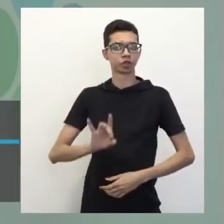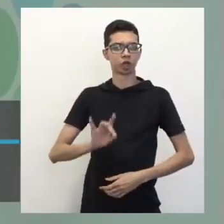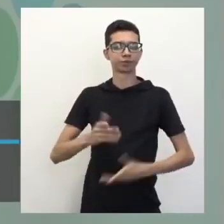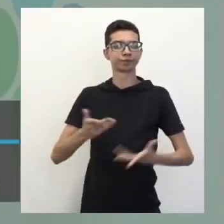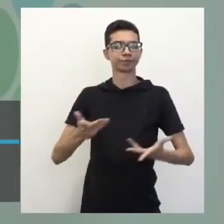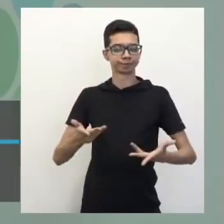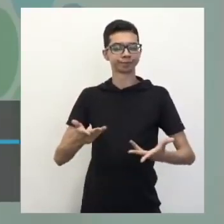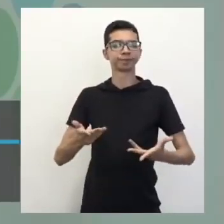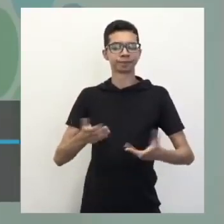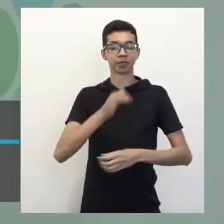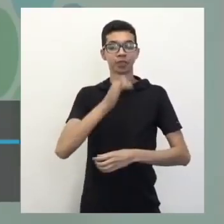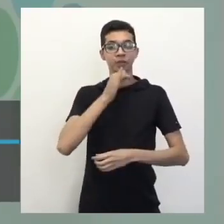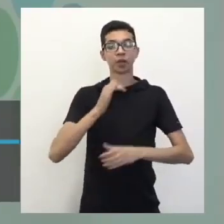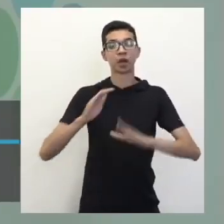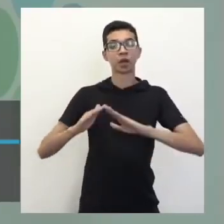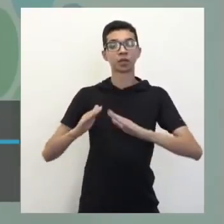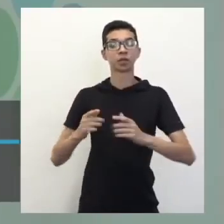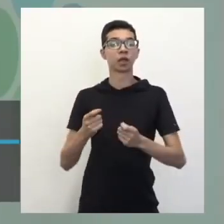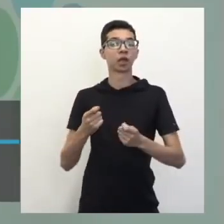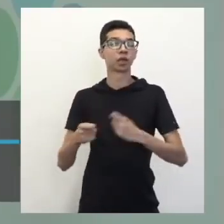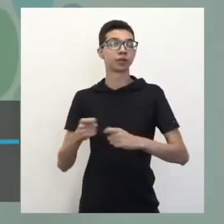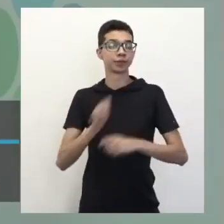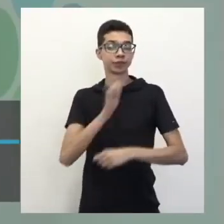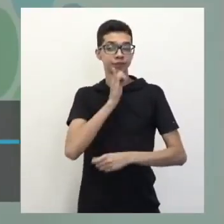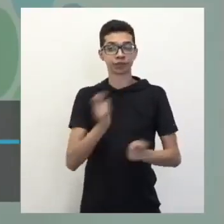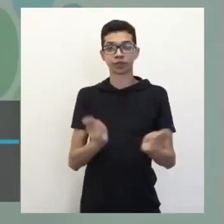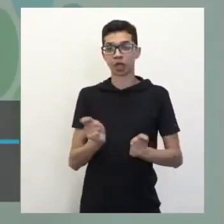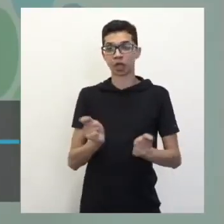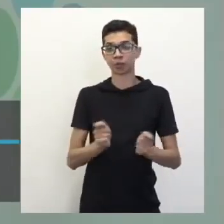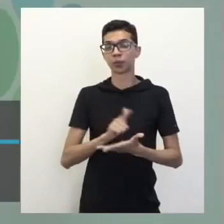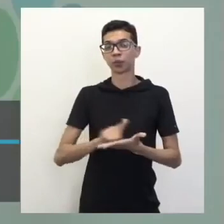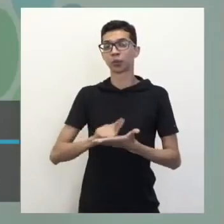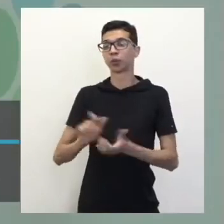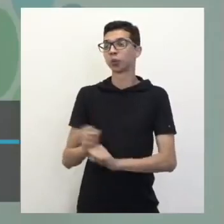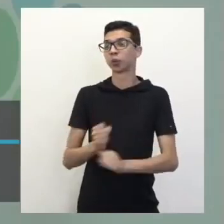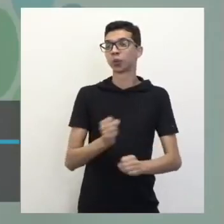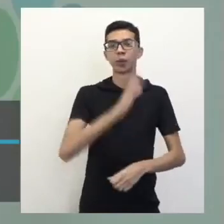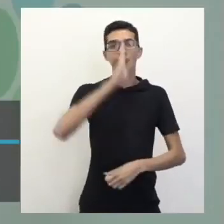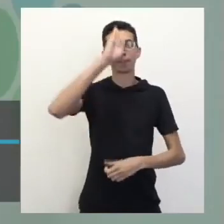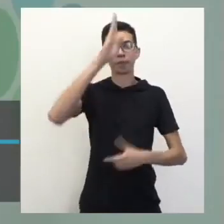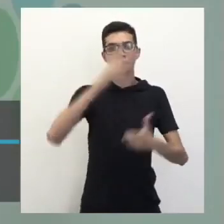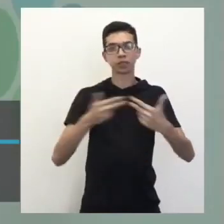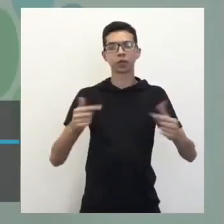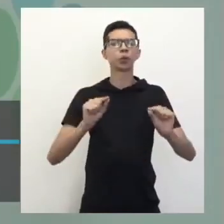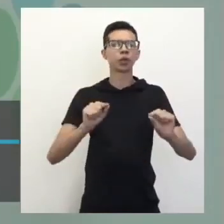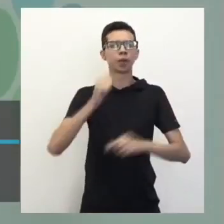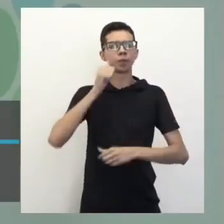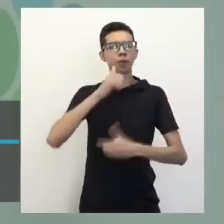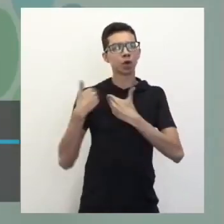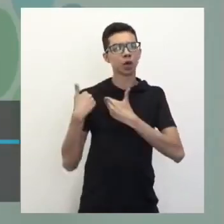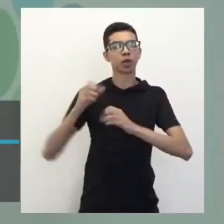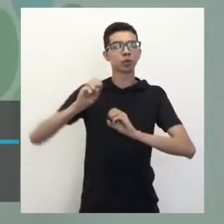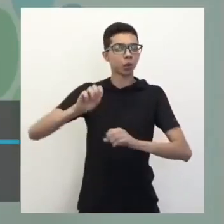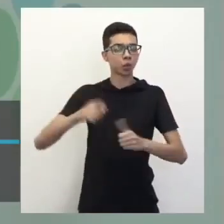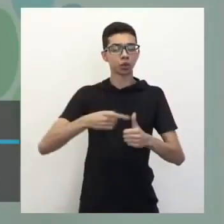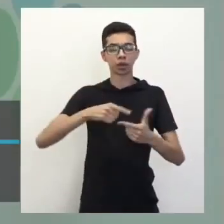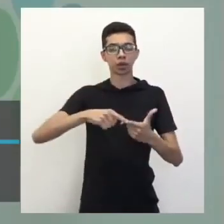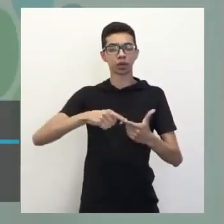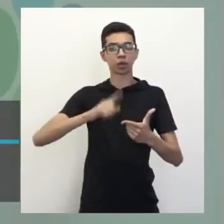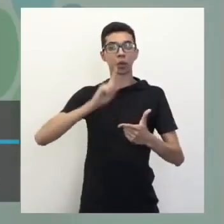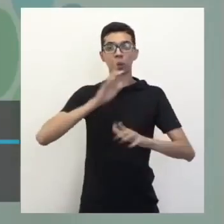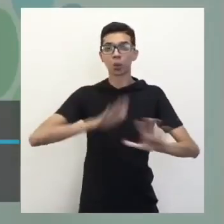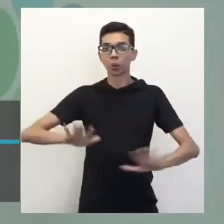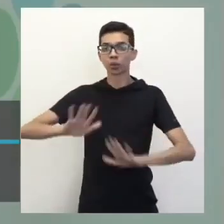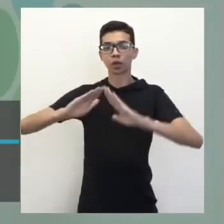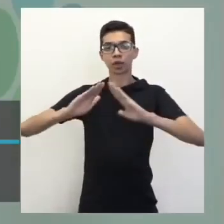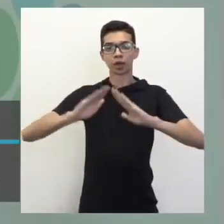a administradora do lar, digamos assim, cuidando das principais funções, que seriam as funções da mulher, a educação, o cuidado com o